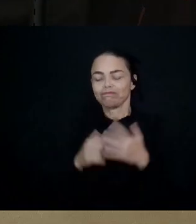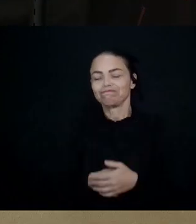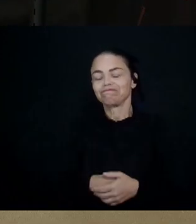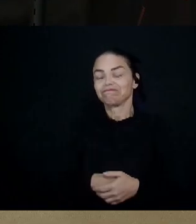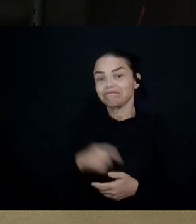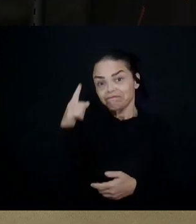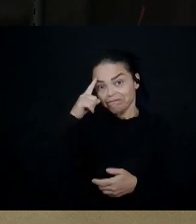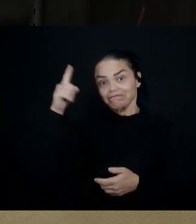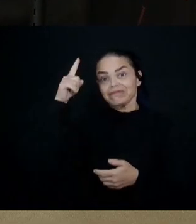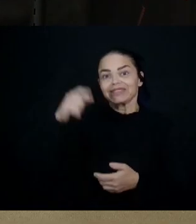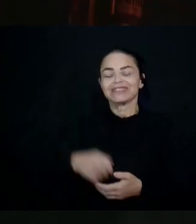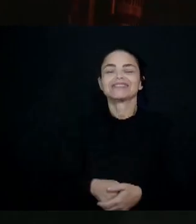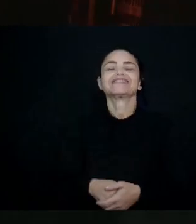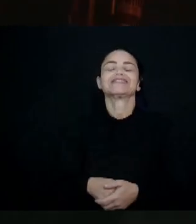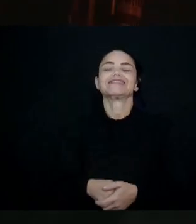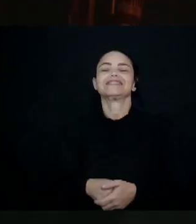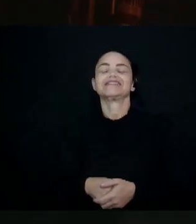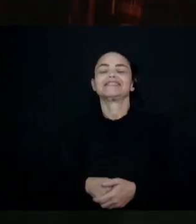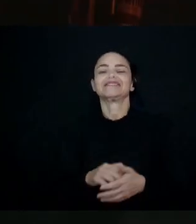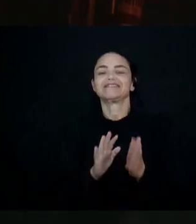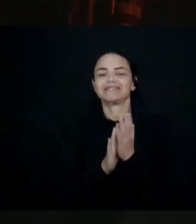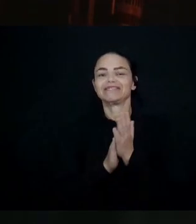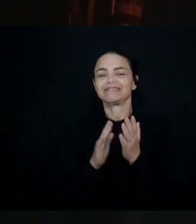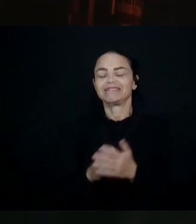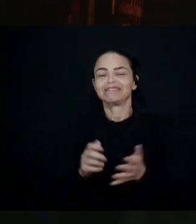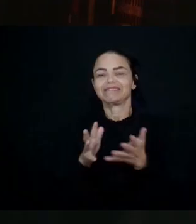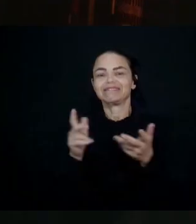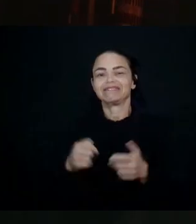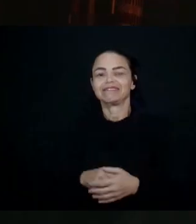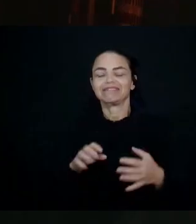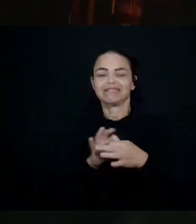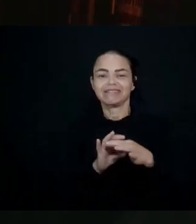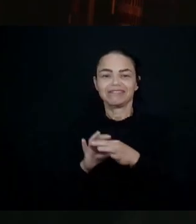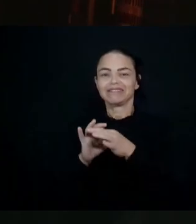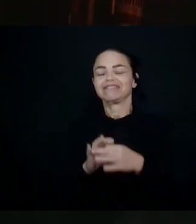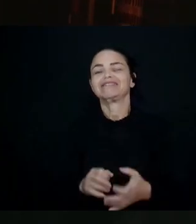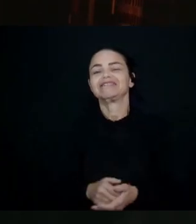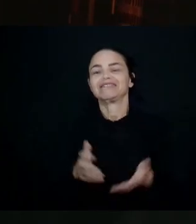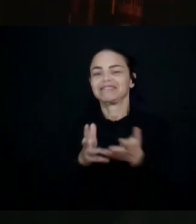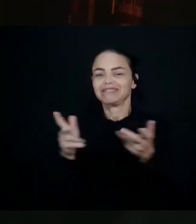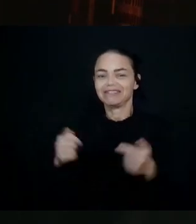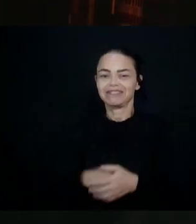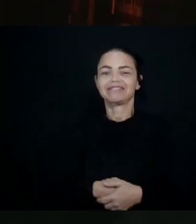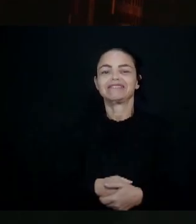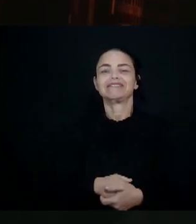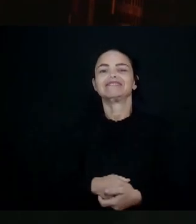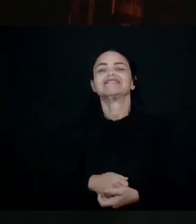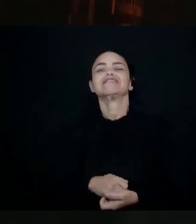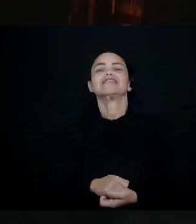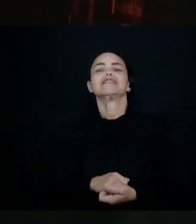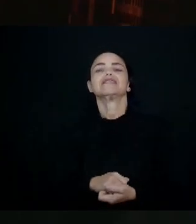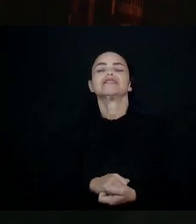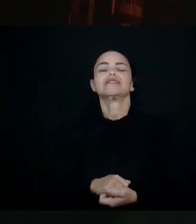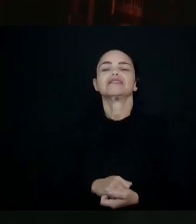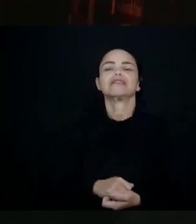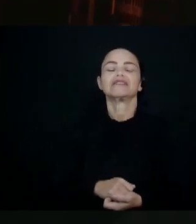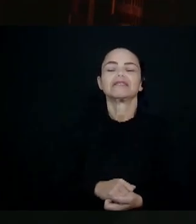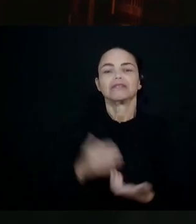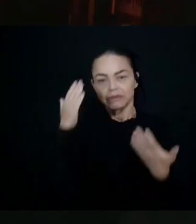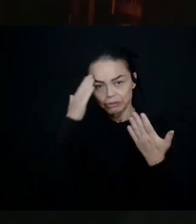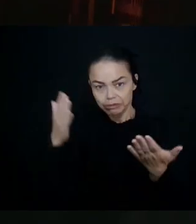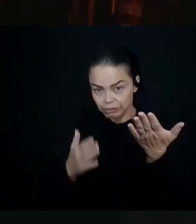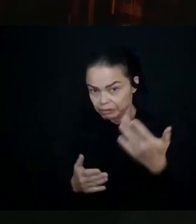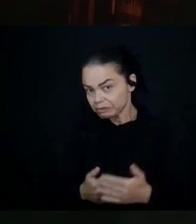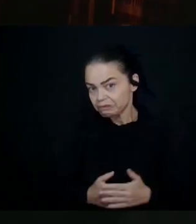E parabéns, gente, é sensacional, essa conexão de vocês deve ser maravilhosa, muito bom. E a gente que agradece você que está em